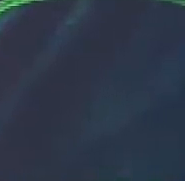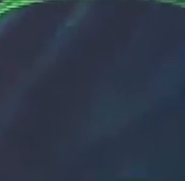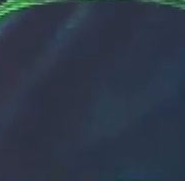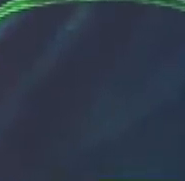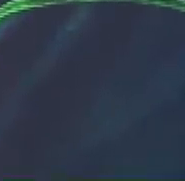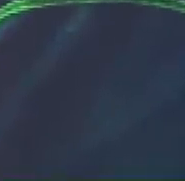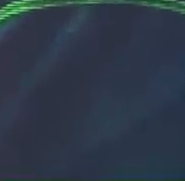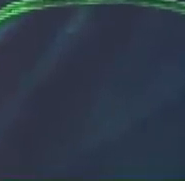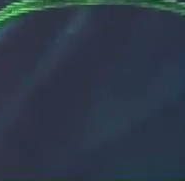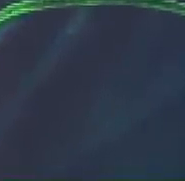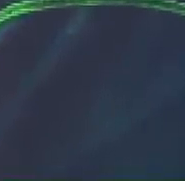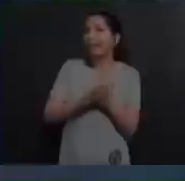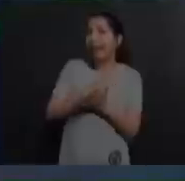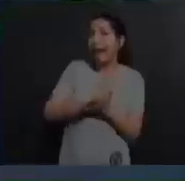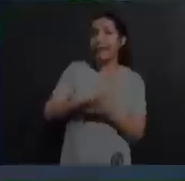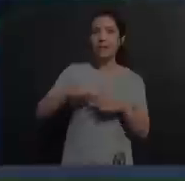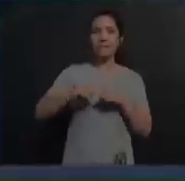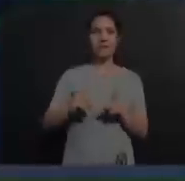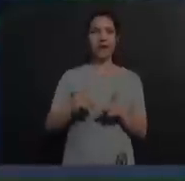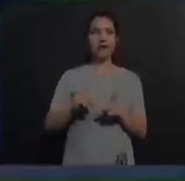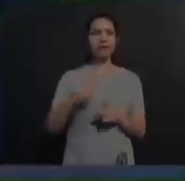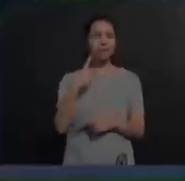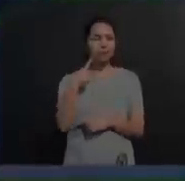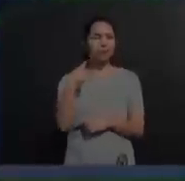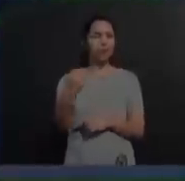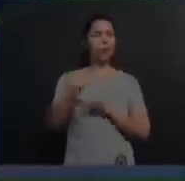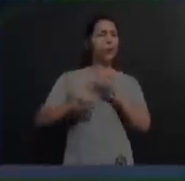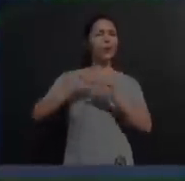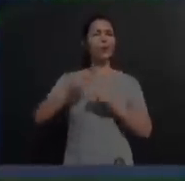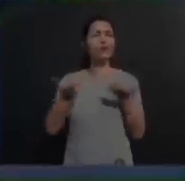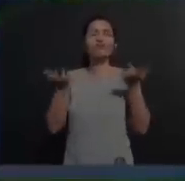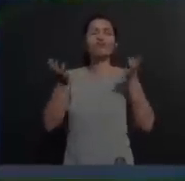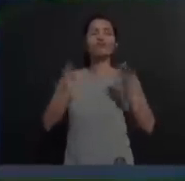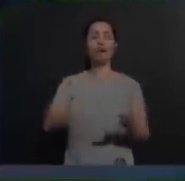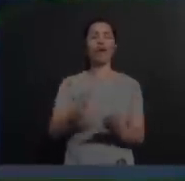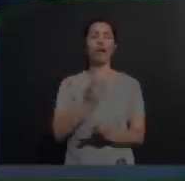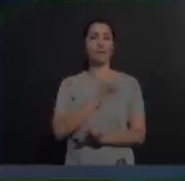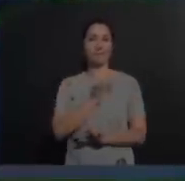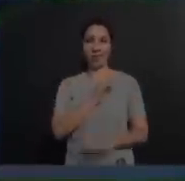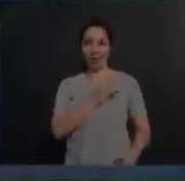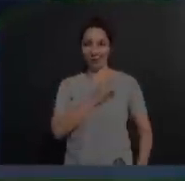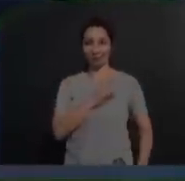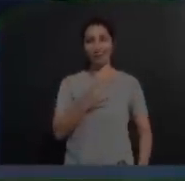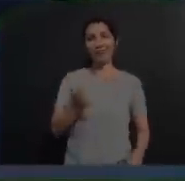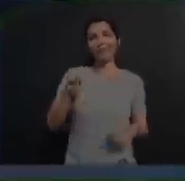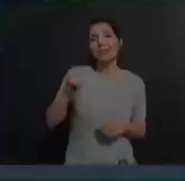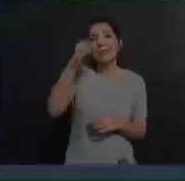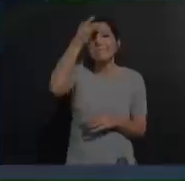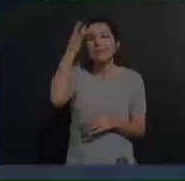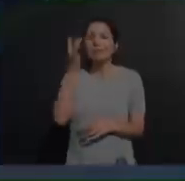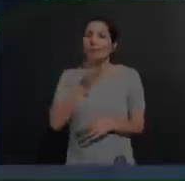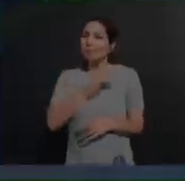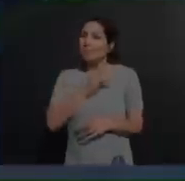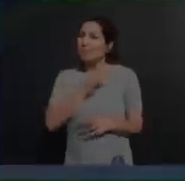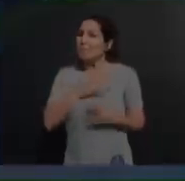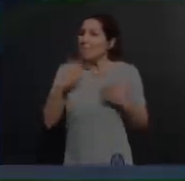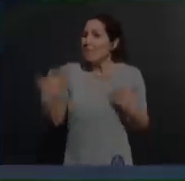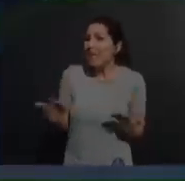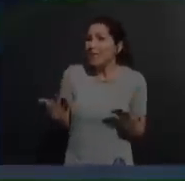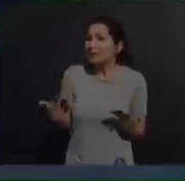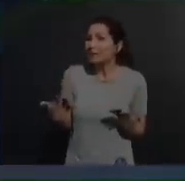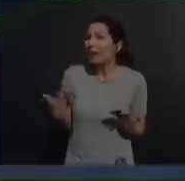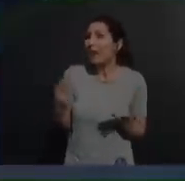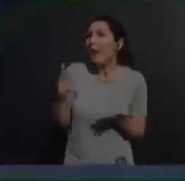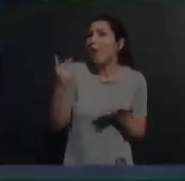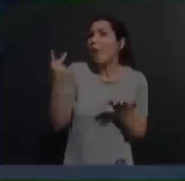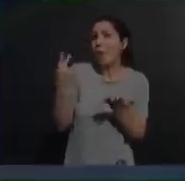verdade? Mas eu decidi não aceitar o medo para a minha vida. Uma pessoa com medo, como que